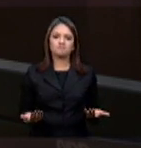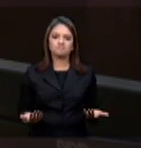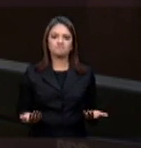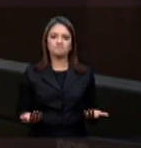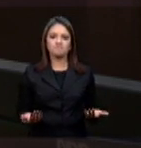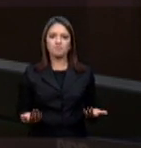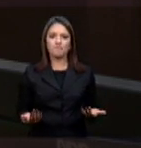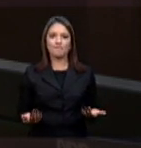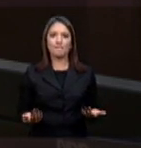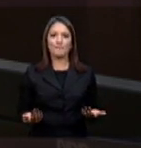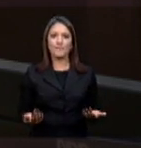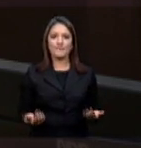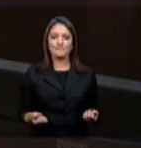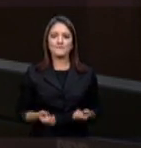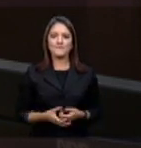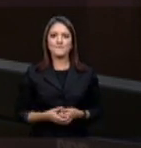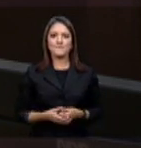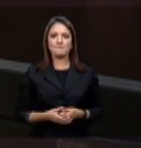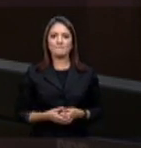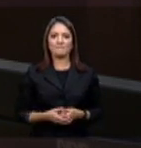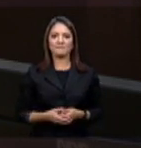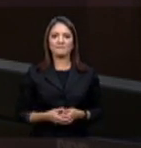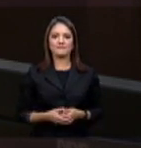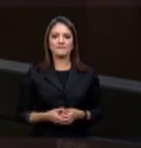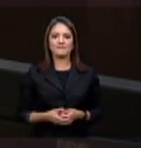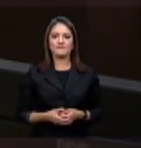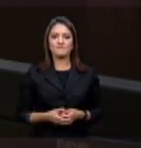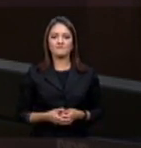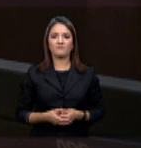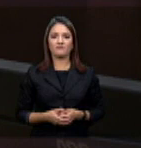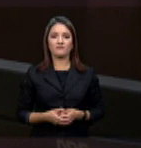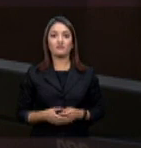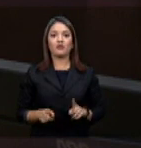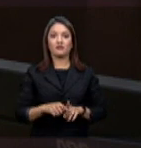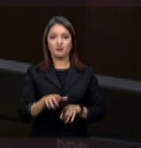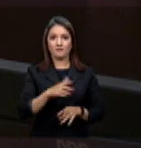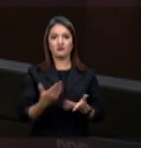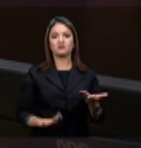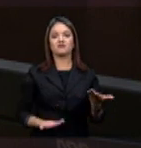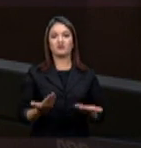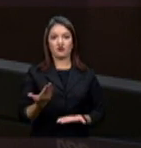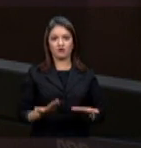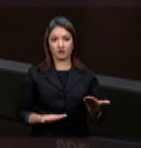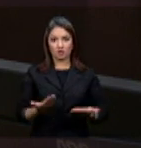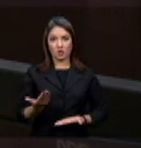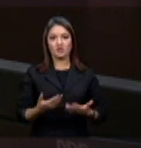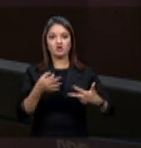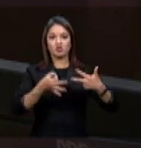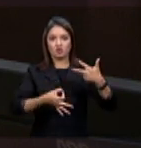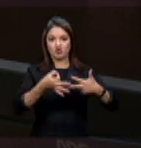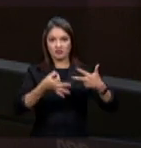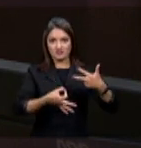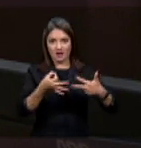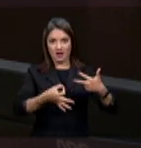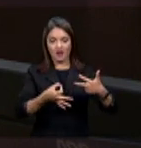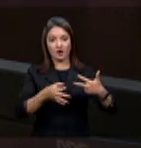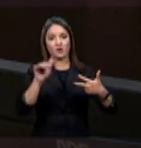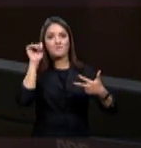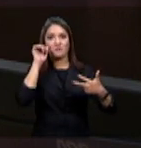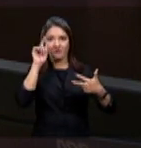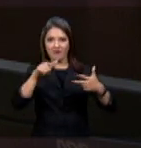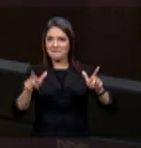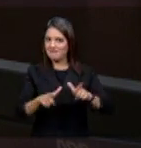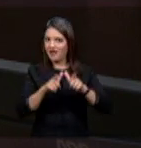a felizmente entre os servidores as mulheres do Poder Judiciário são a